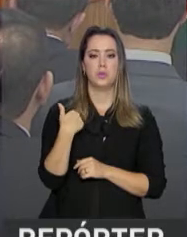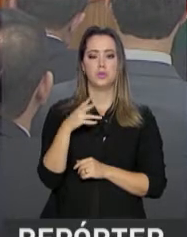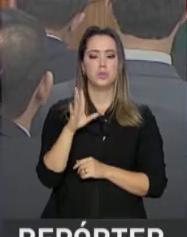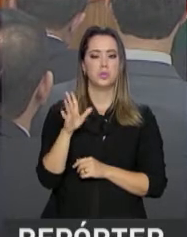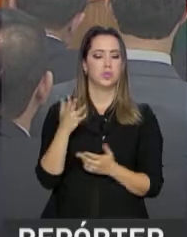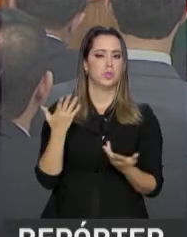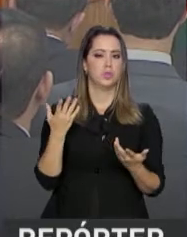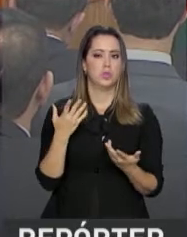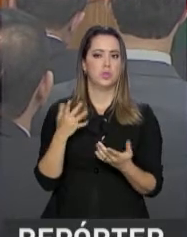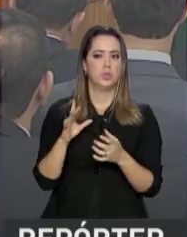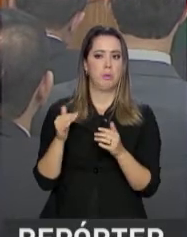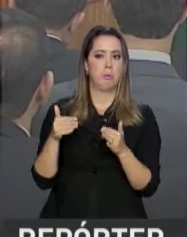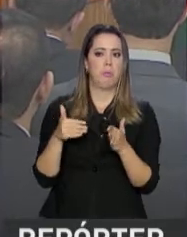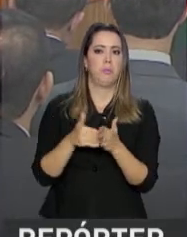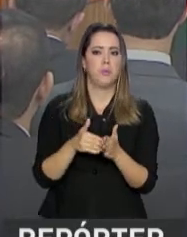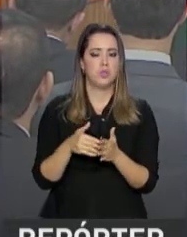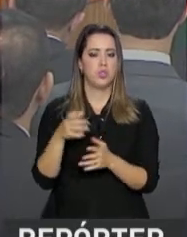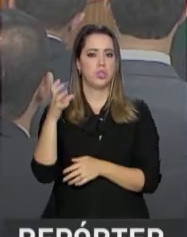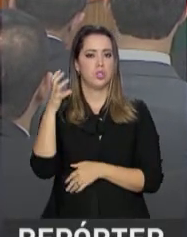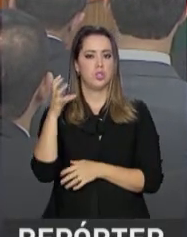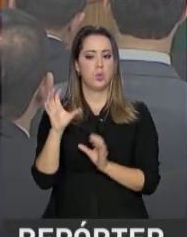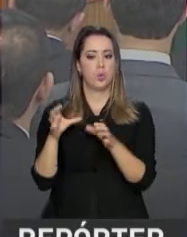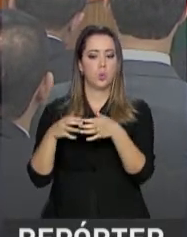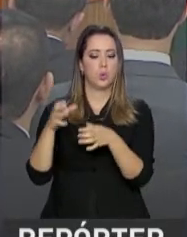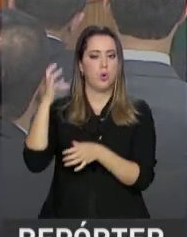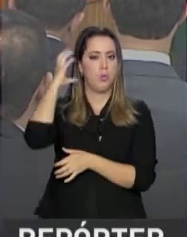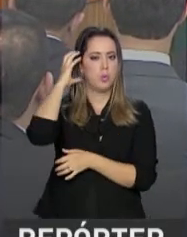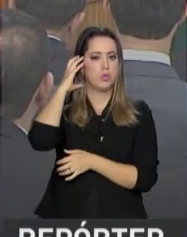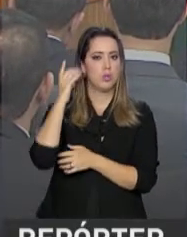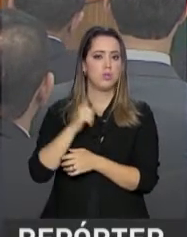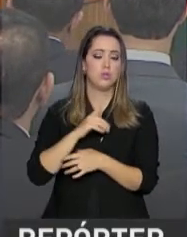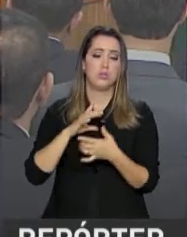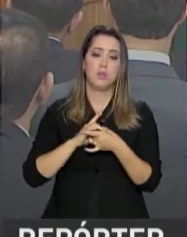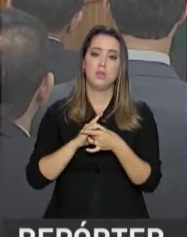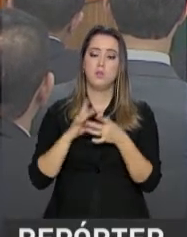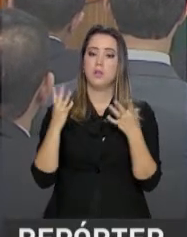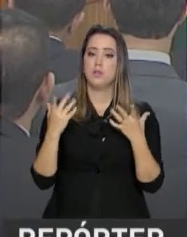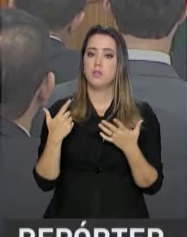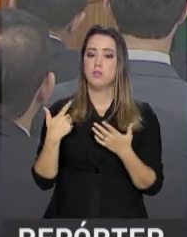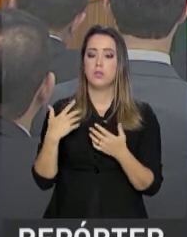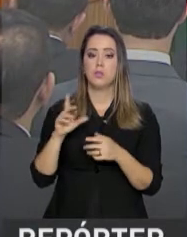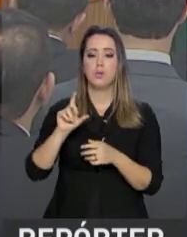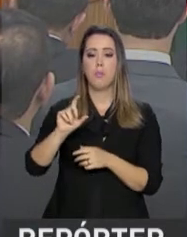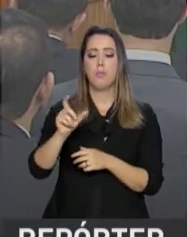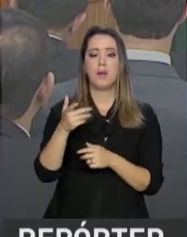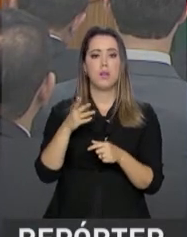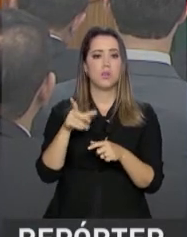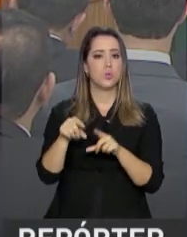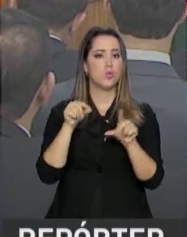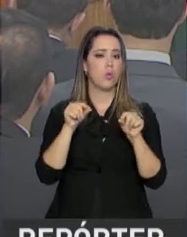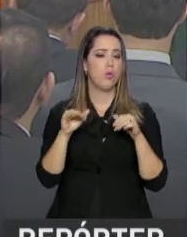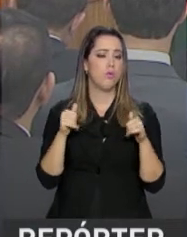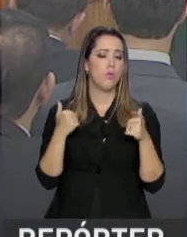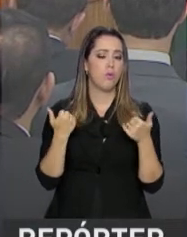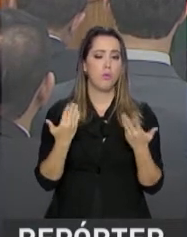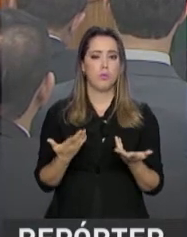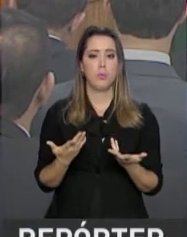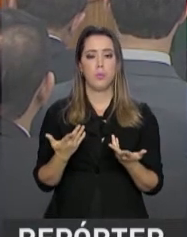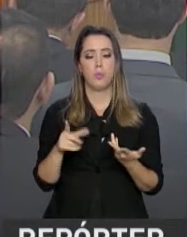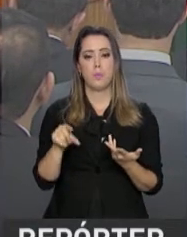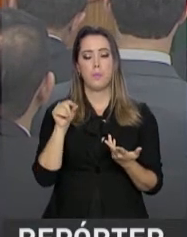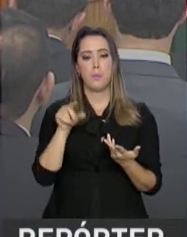impedir que as emissoras de rádio tivessem a liberdade para localizar naquele horário e foi